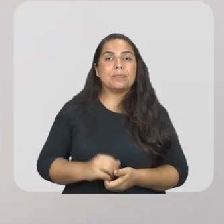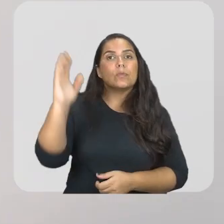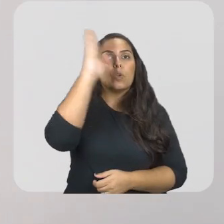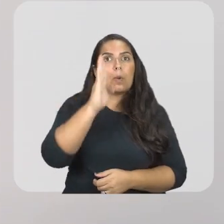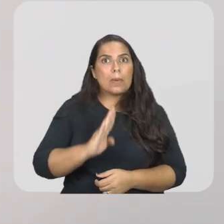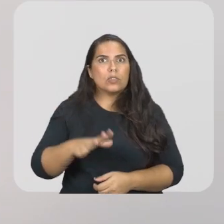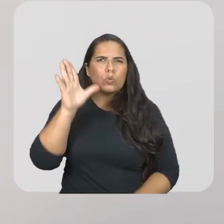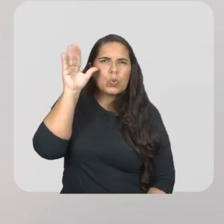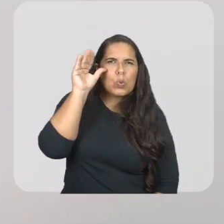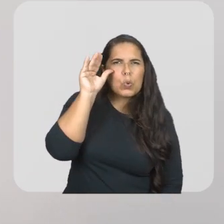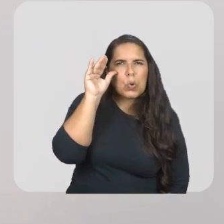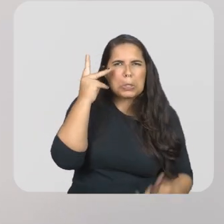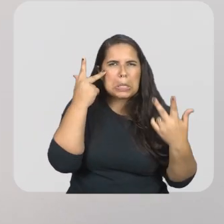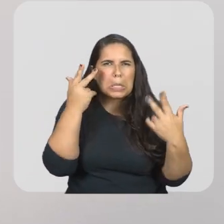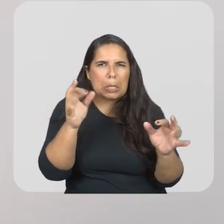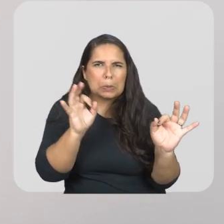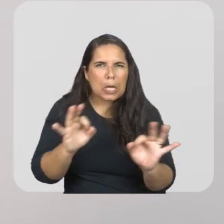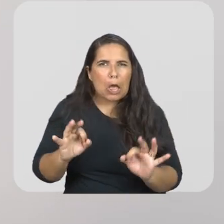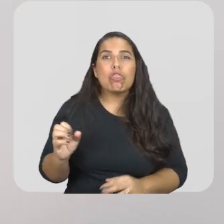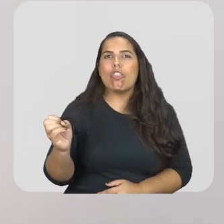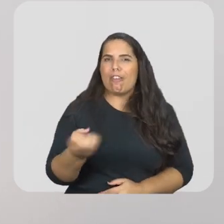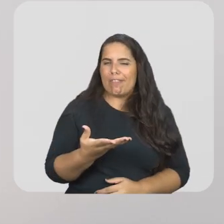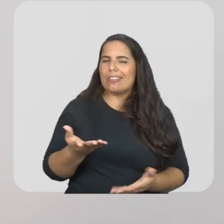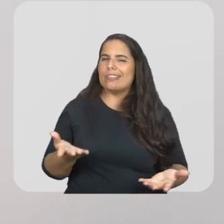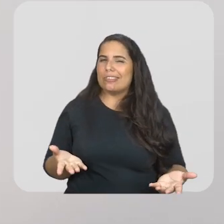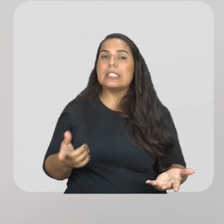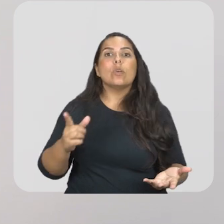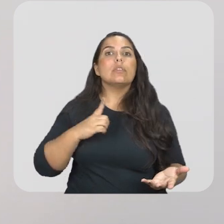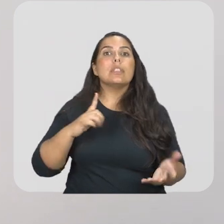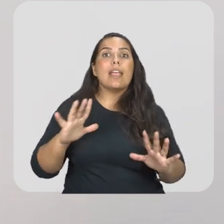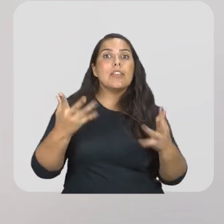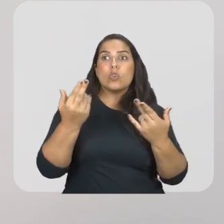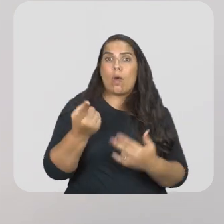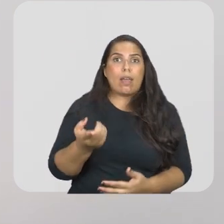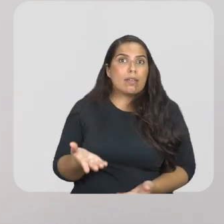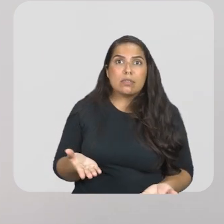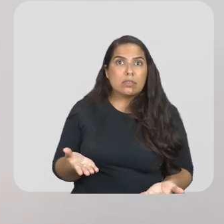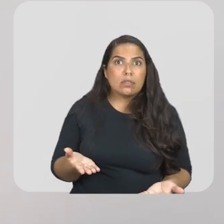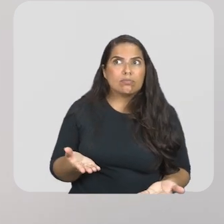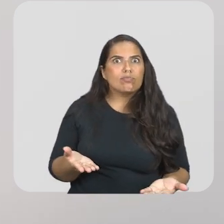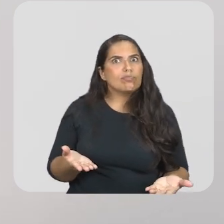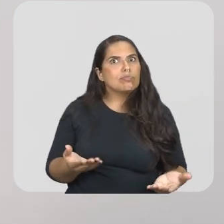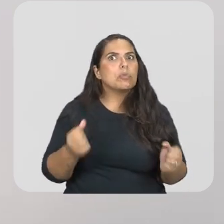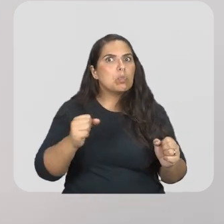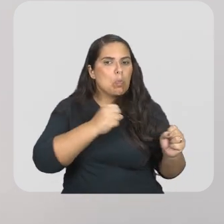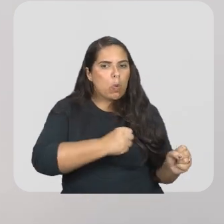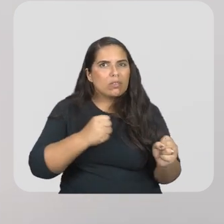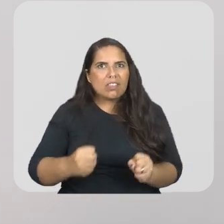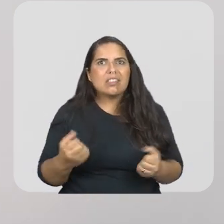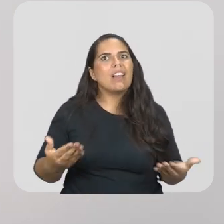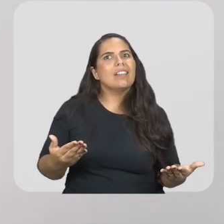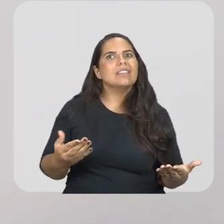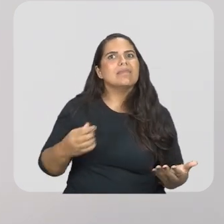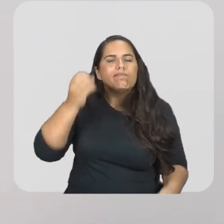O brasileiro ele já é curioso de natureza, já é inovador de natureza. Então, ter eventos como esse, ele